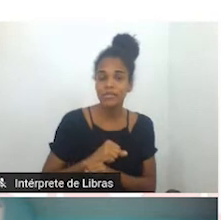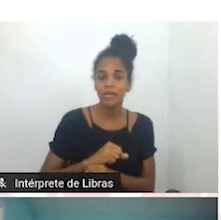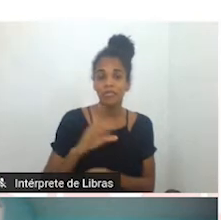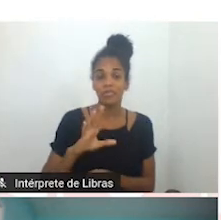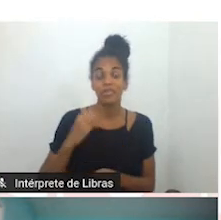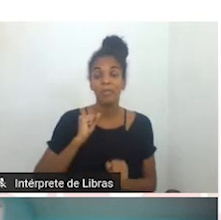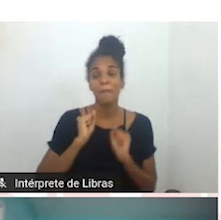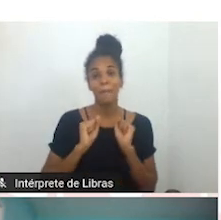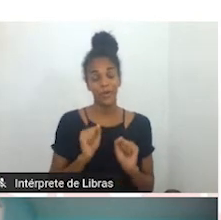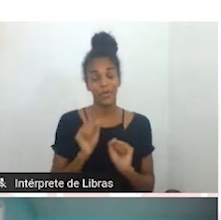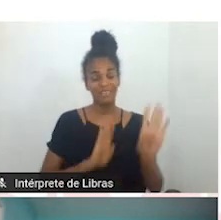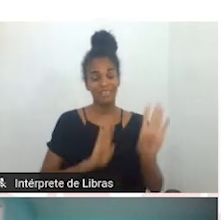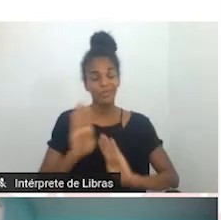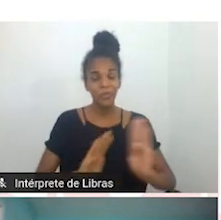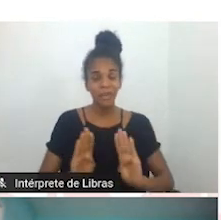Pode passar?